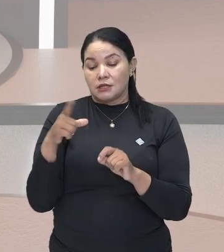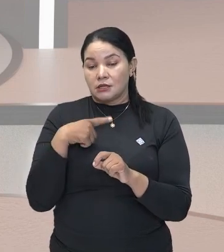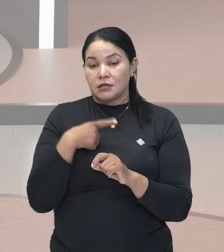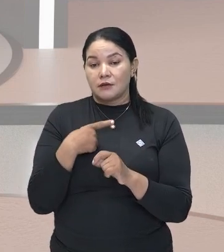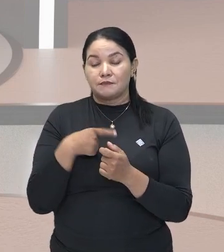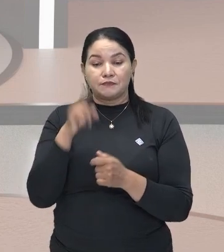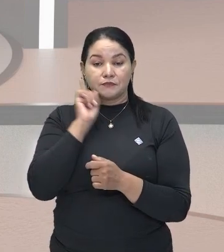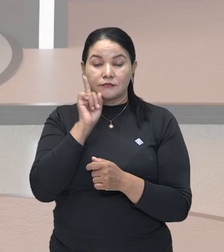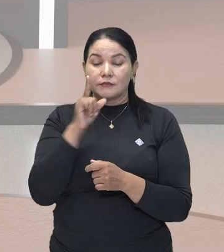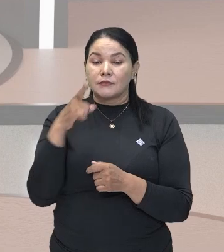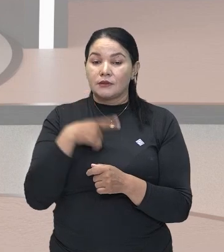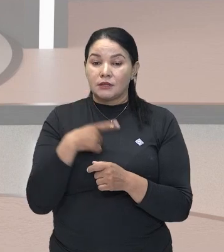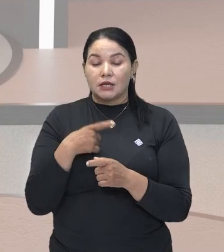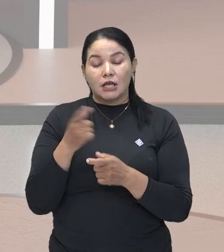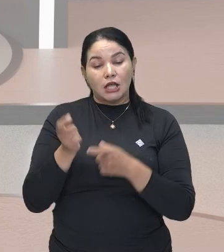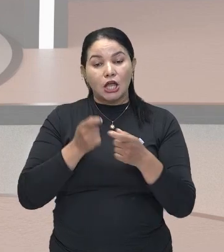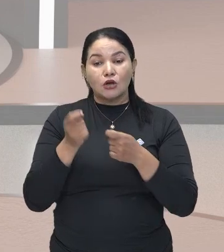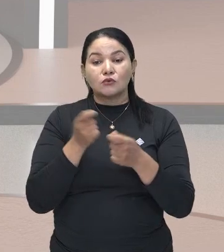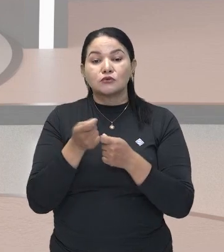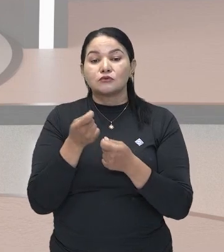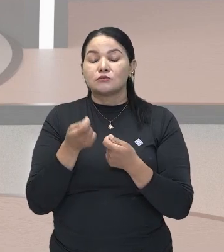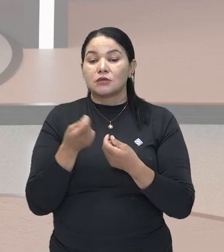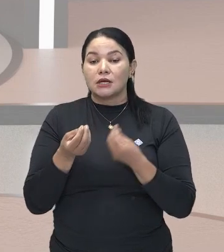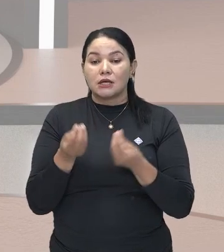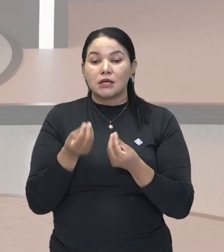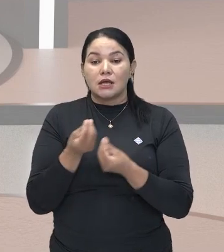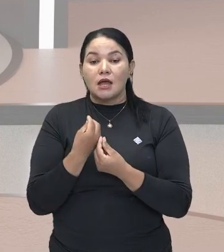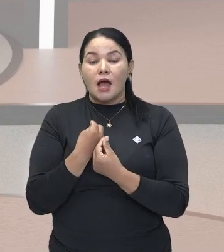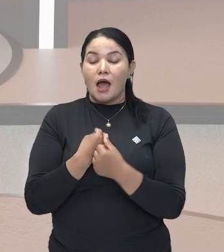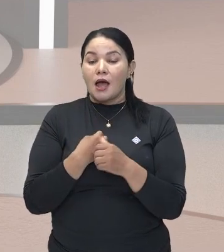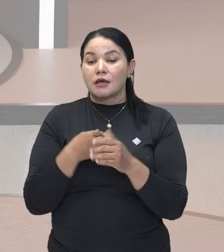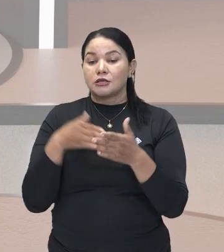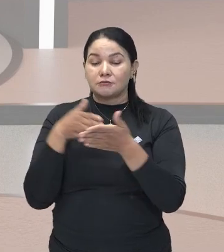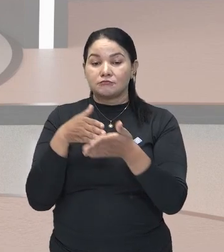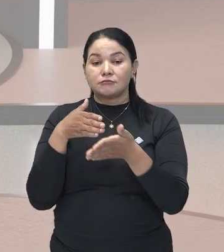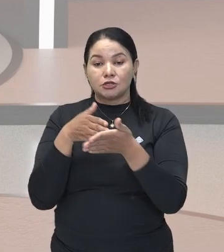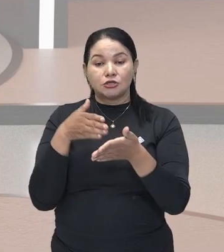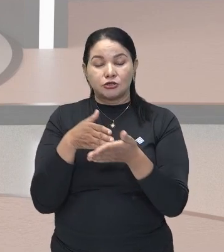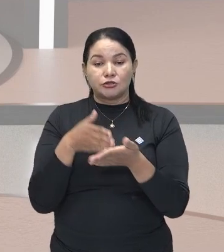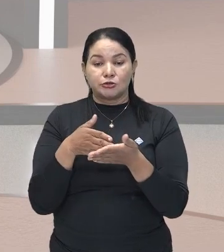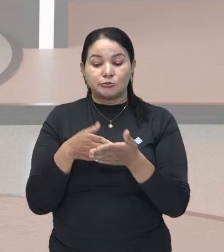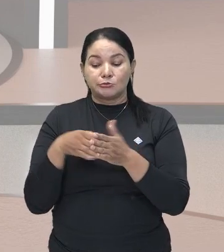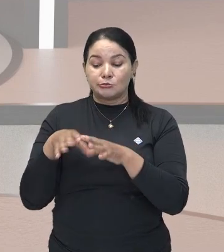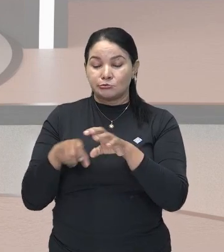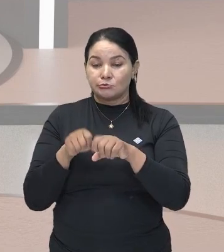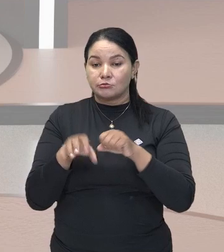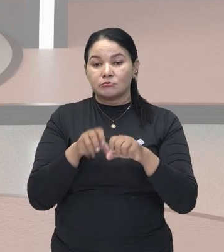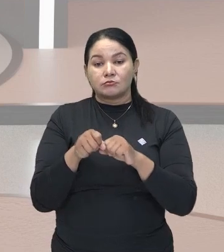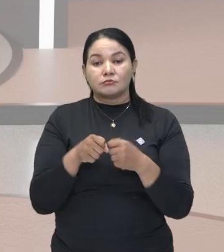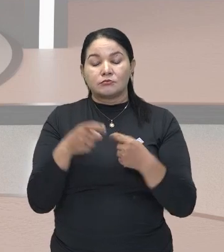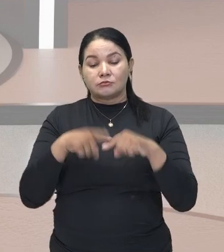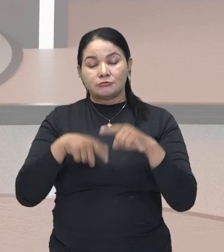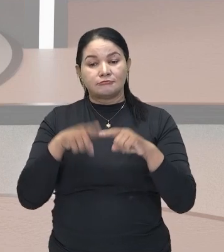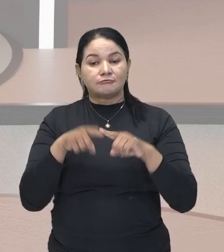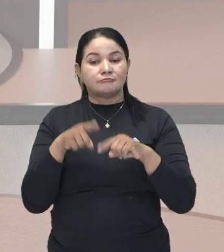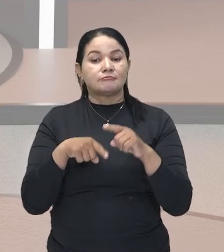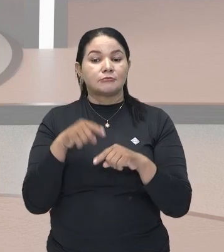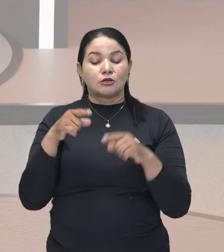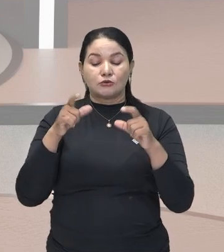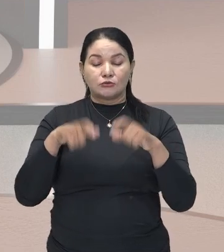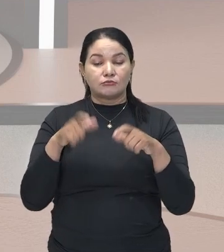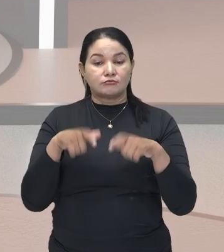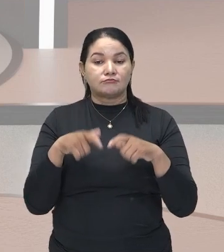tentar impedir um pouco, né, essa exploração ali do petróleo no Oriente Médio, enquanto os Estados Unidos